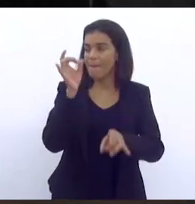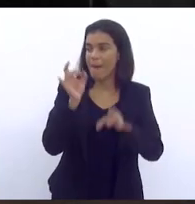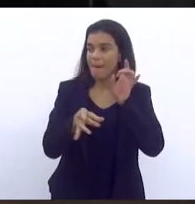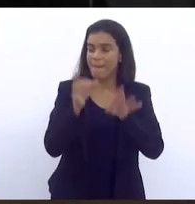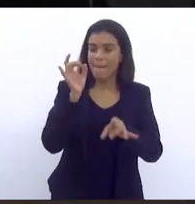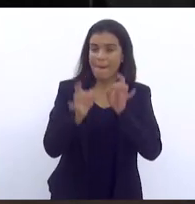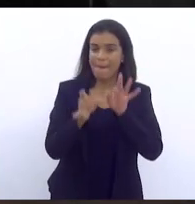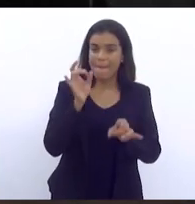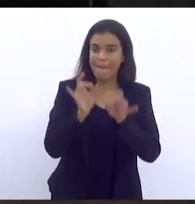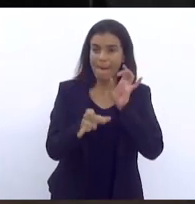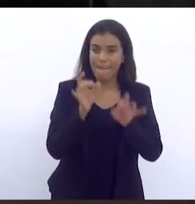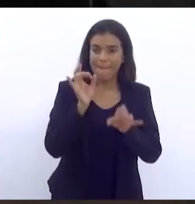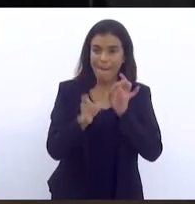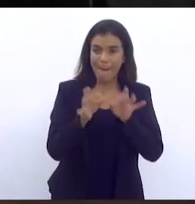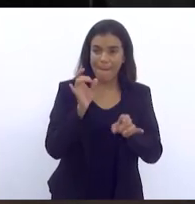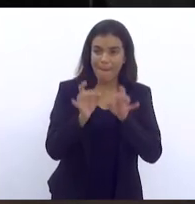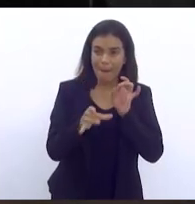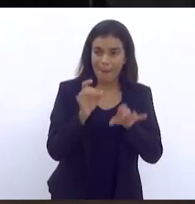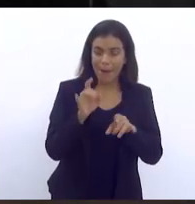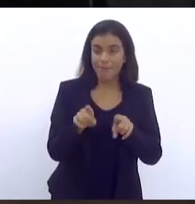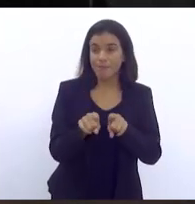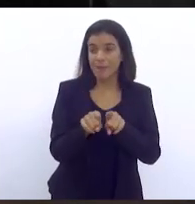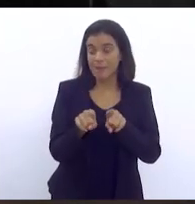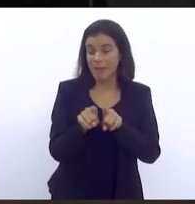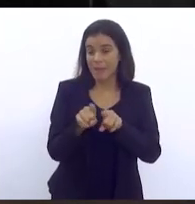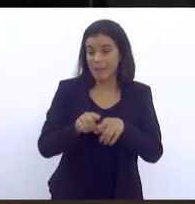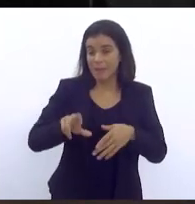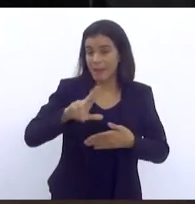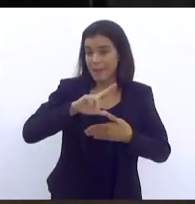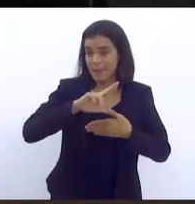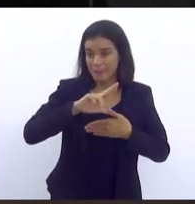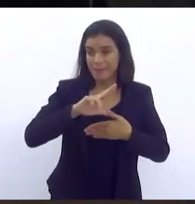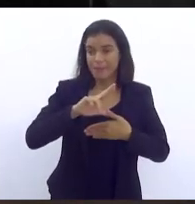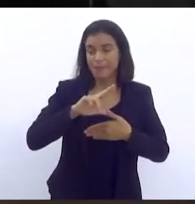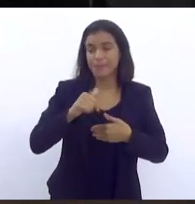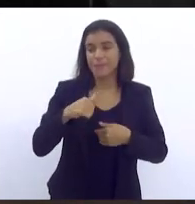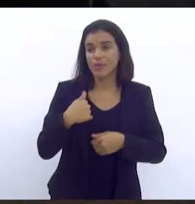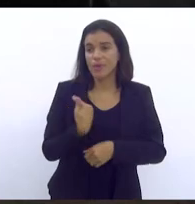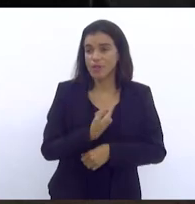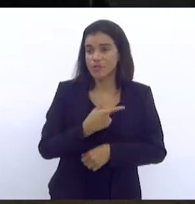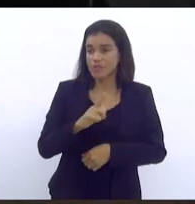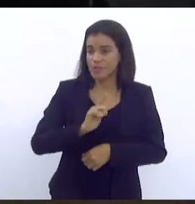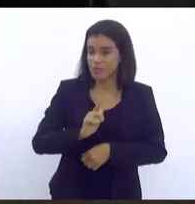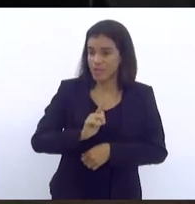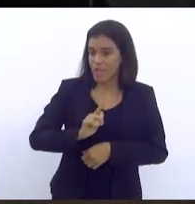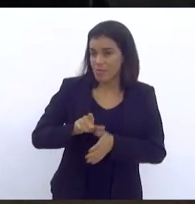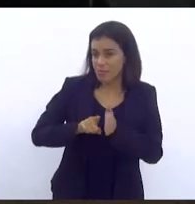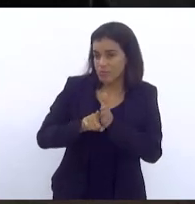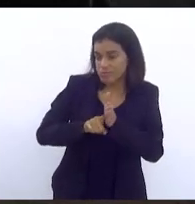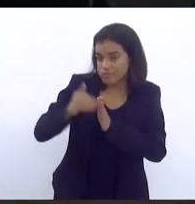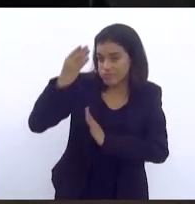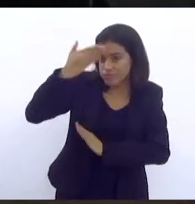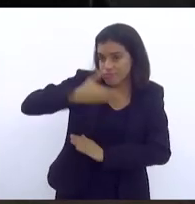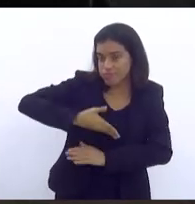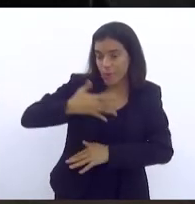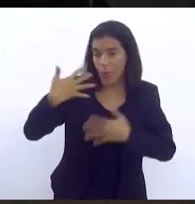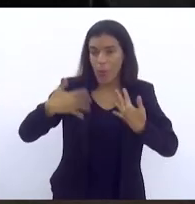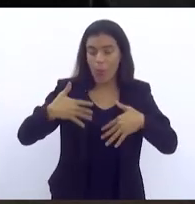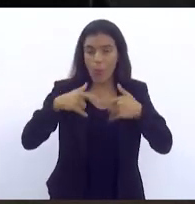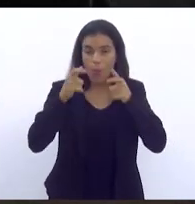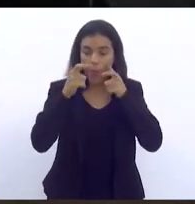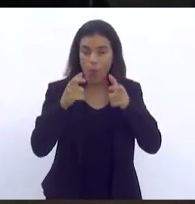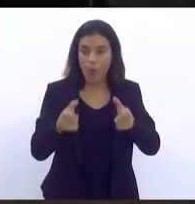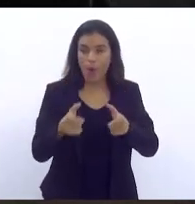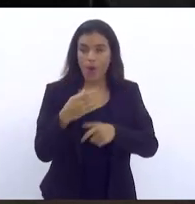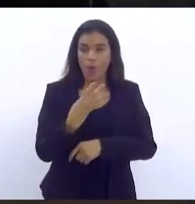barra aterro sanitário da América Latina nós temos dados alarmantes tá